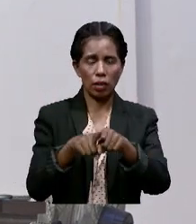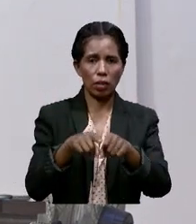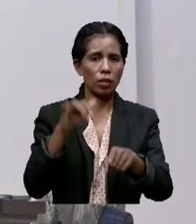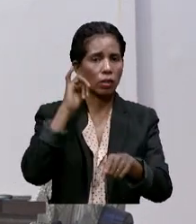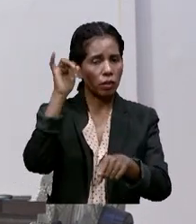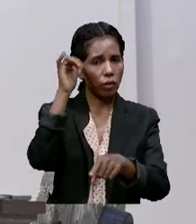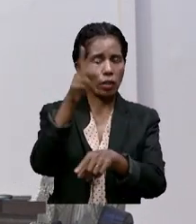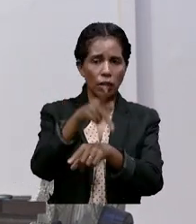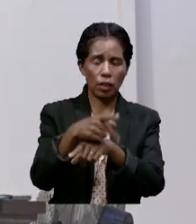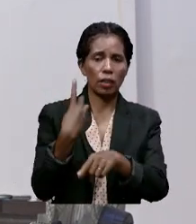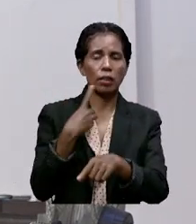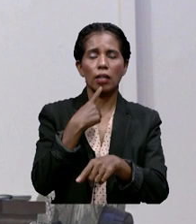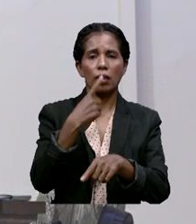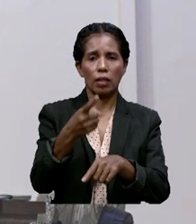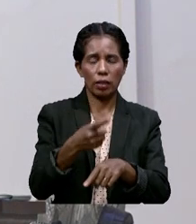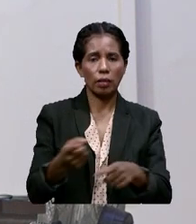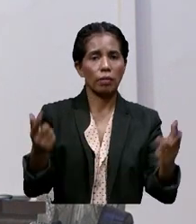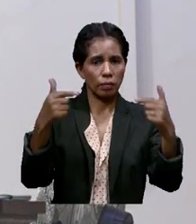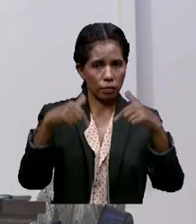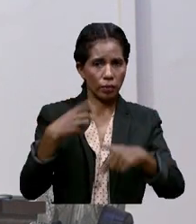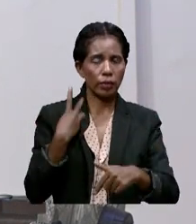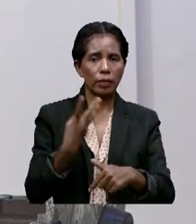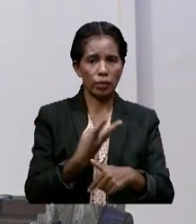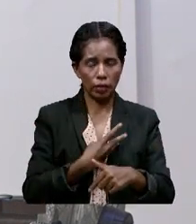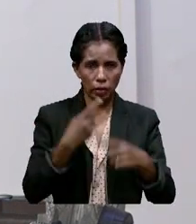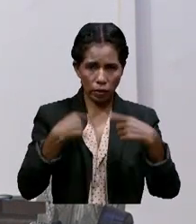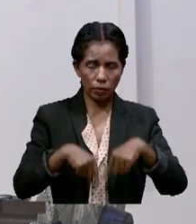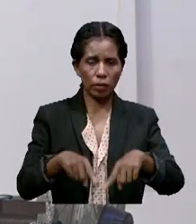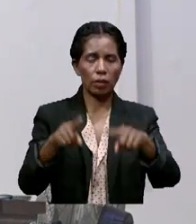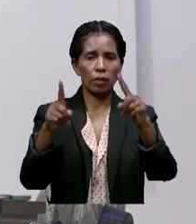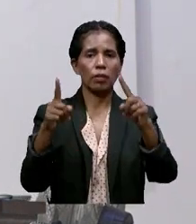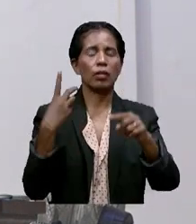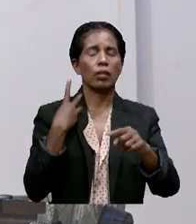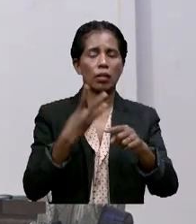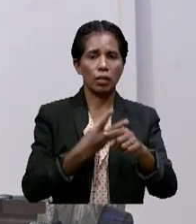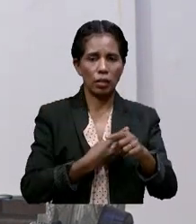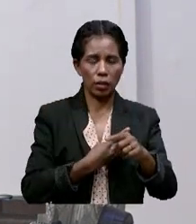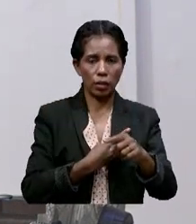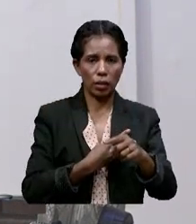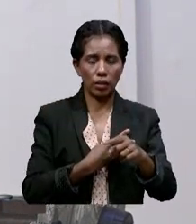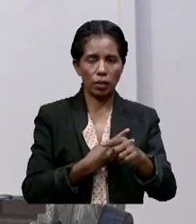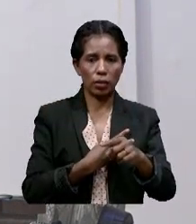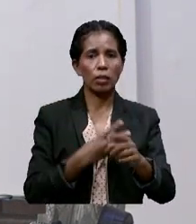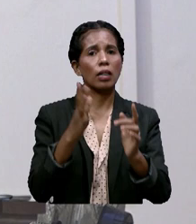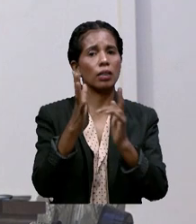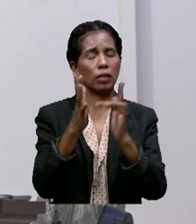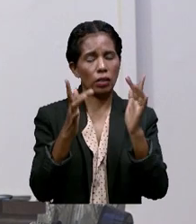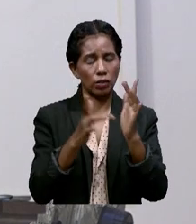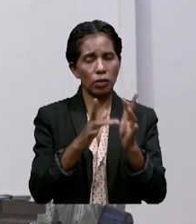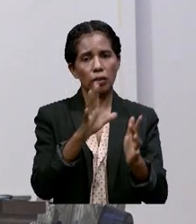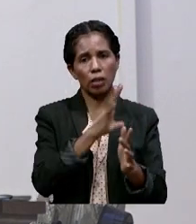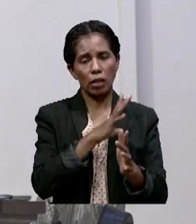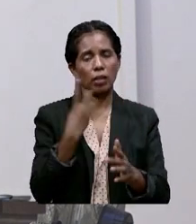ita dehan. Ma ita fila fali baitania Galileia. Jesus rei ita